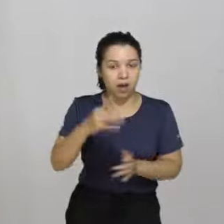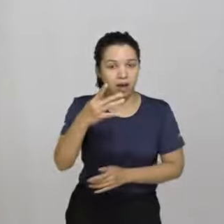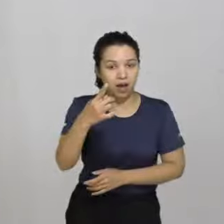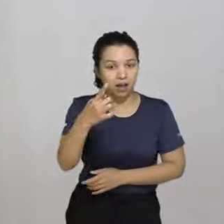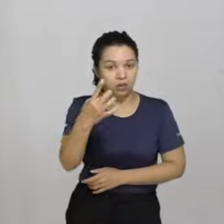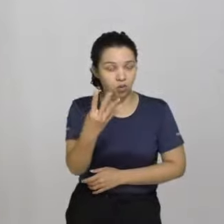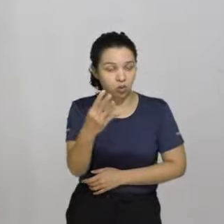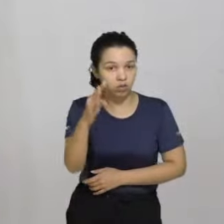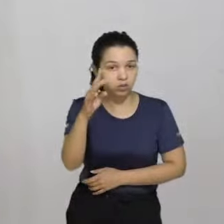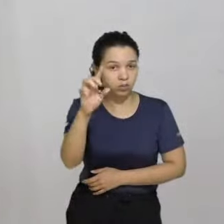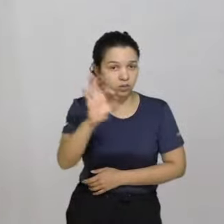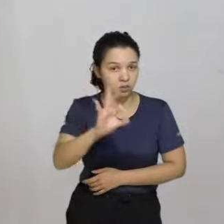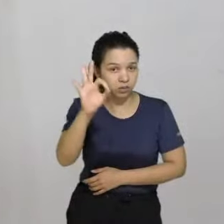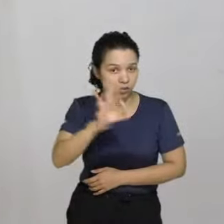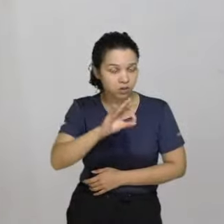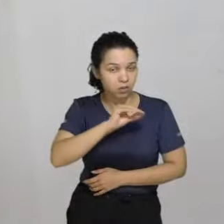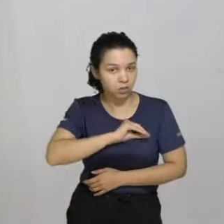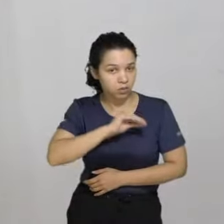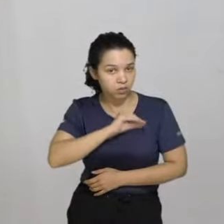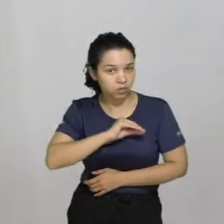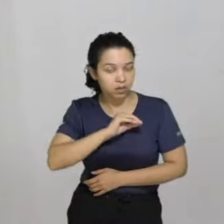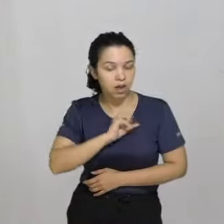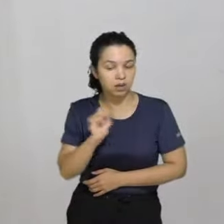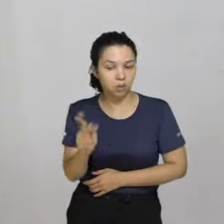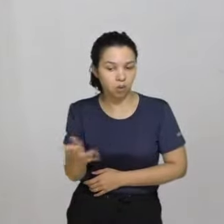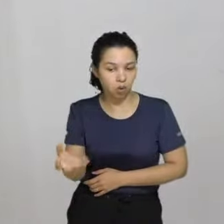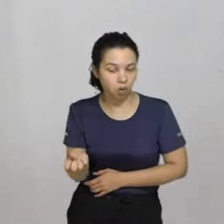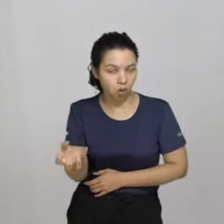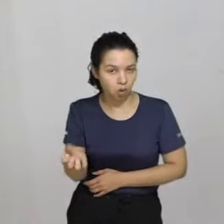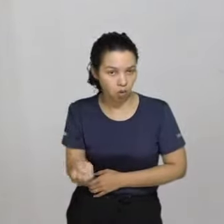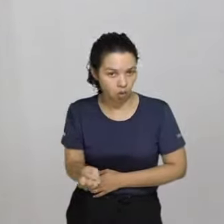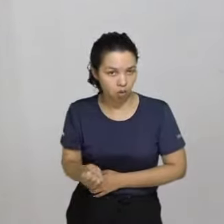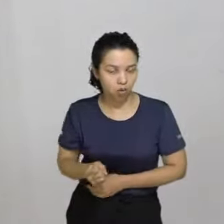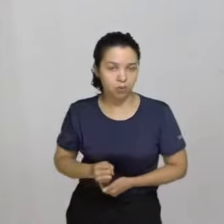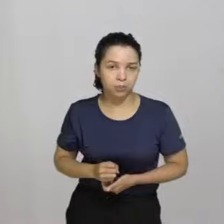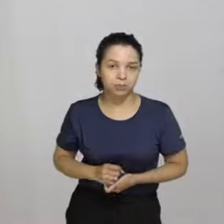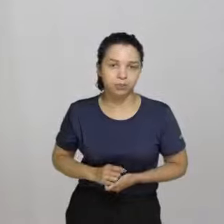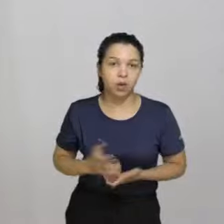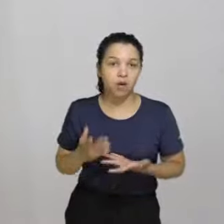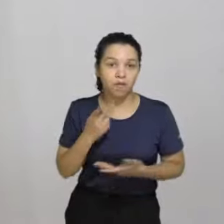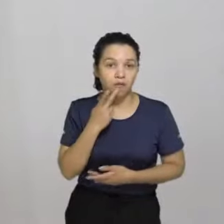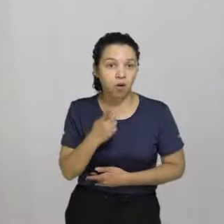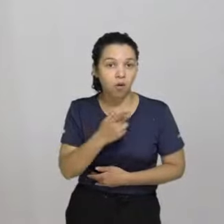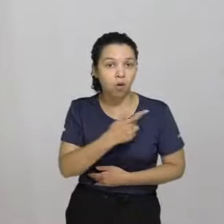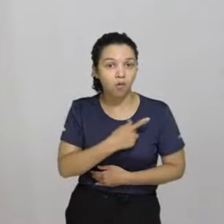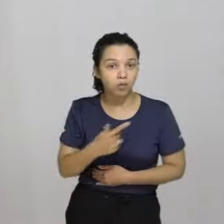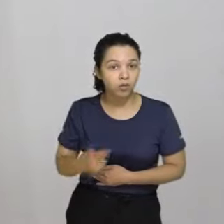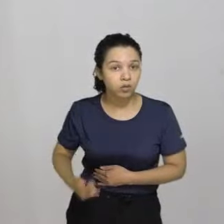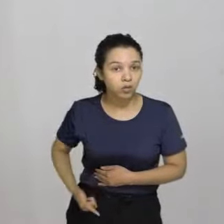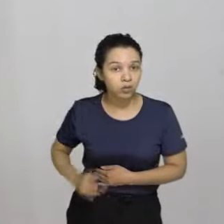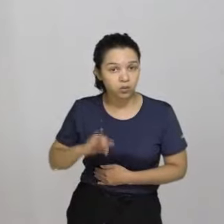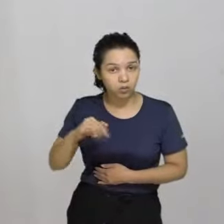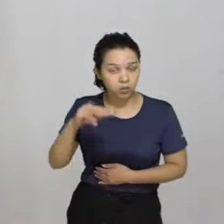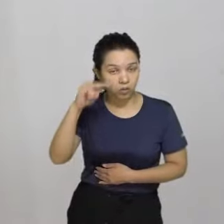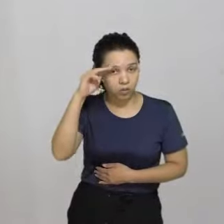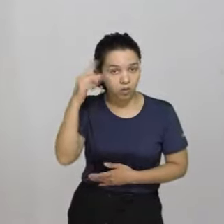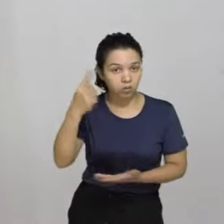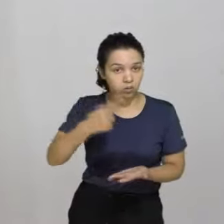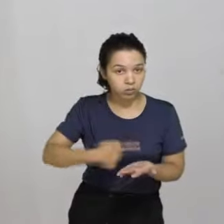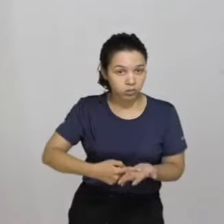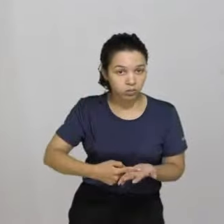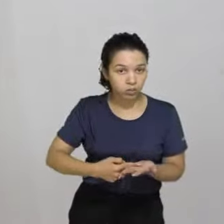dos aposentados e pensionistas. Eu quero dizer para vocês que o governador Jorginho Melo assumiu em janeiro o governo